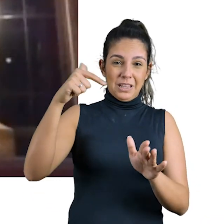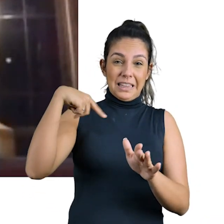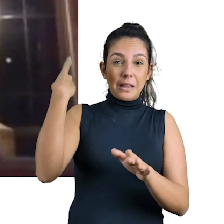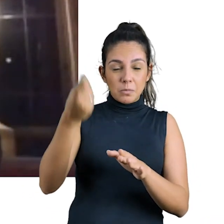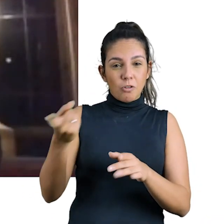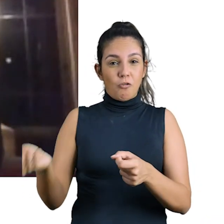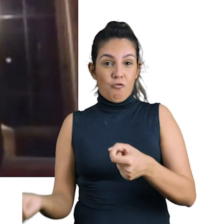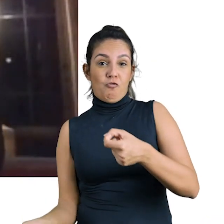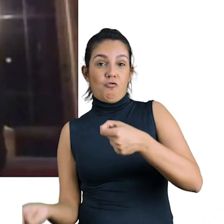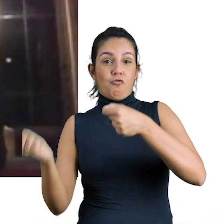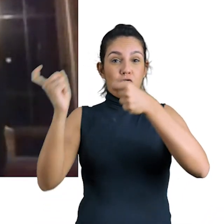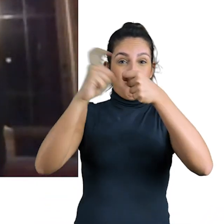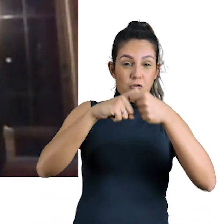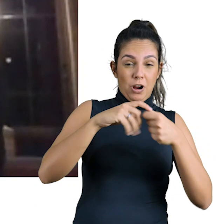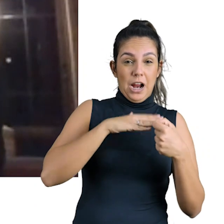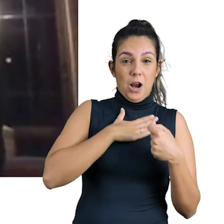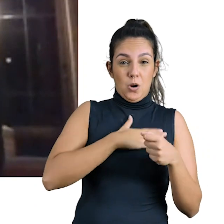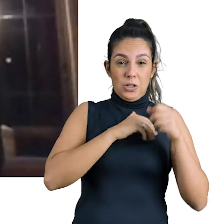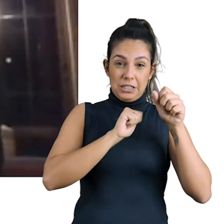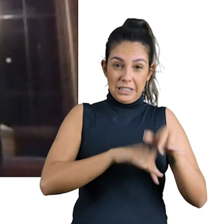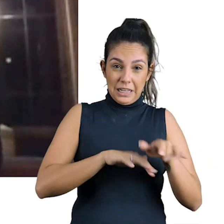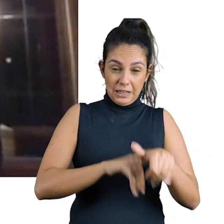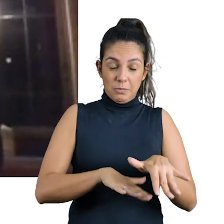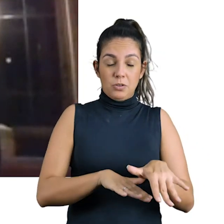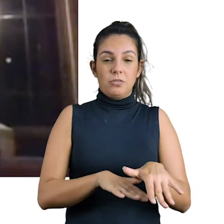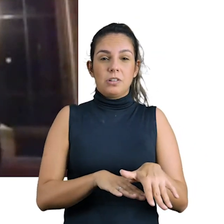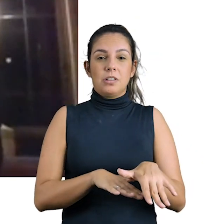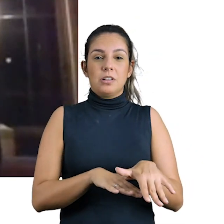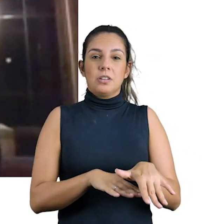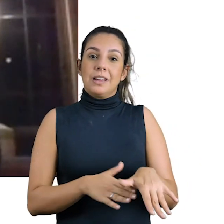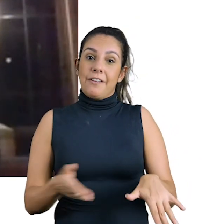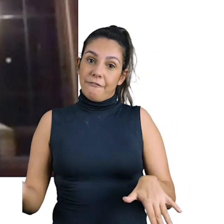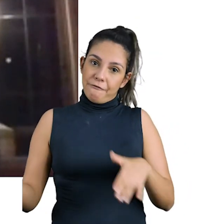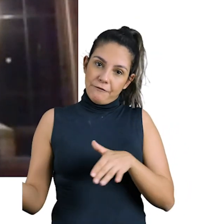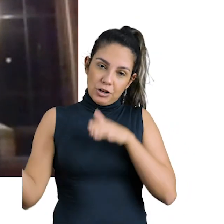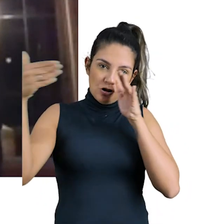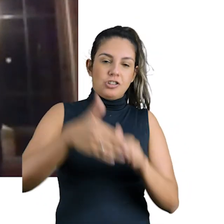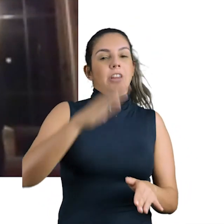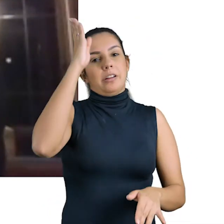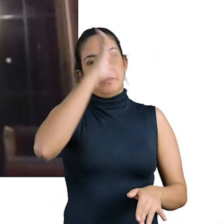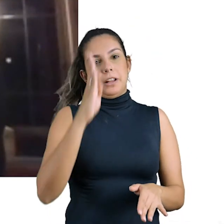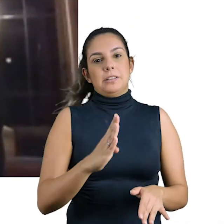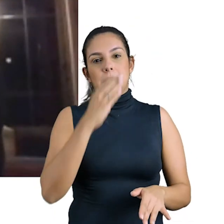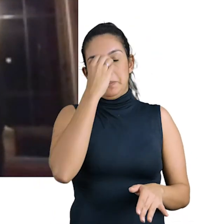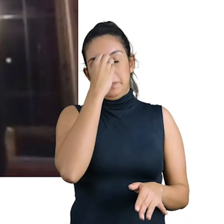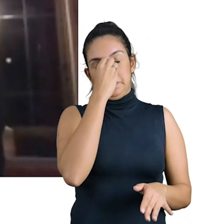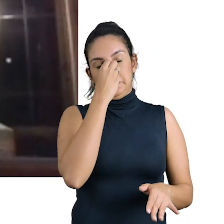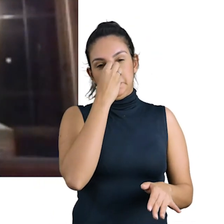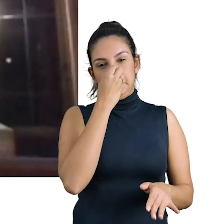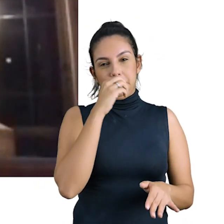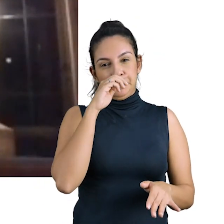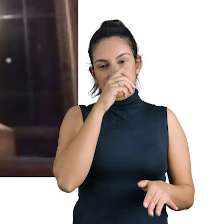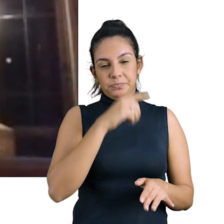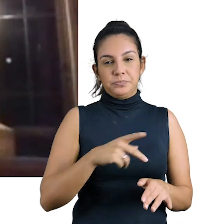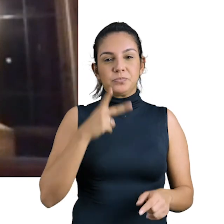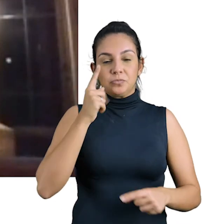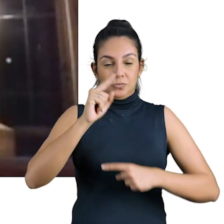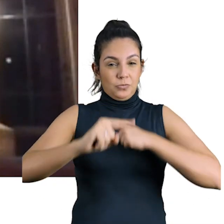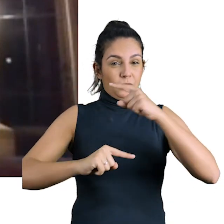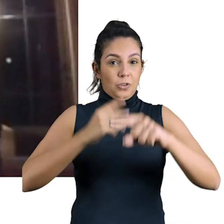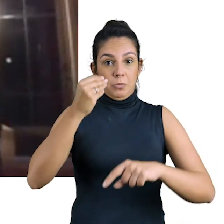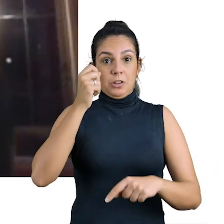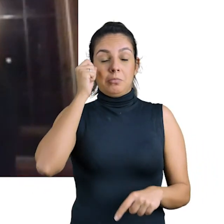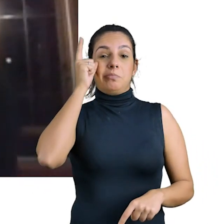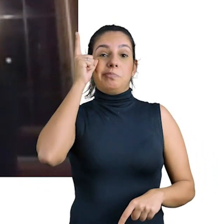e depois ela volta em agosto, setembro, que é quando ela entra no Brasil. Então, essa questão dos ciclos é uma questão